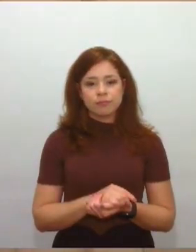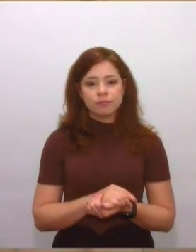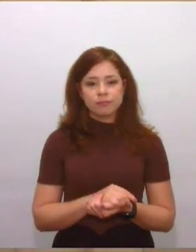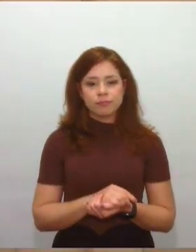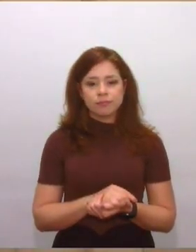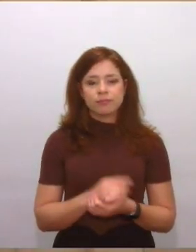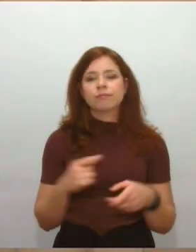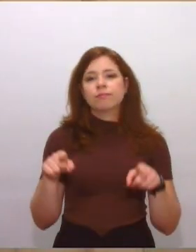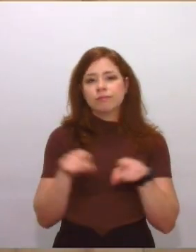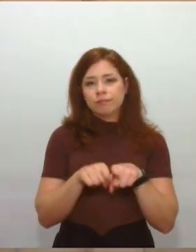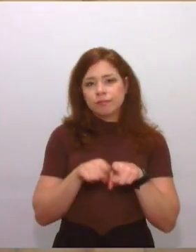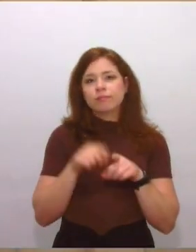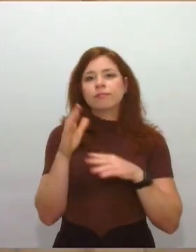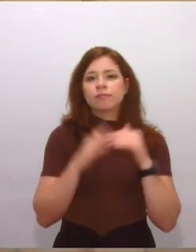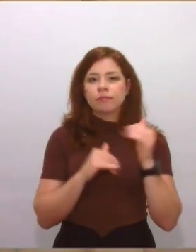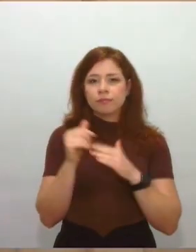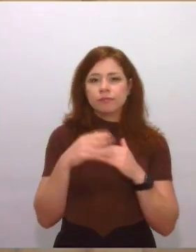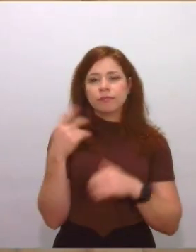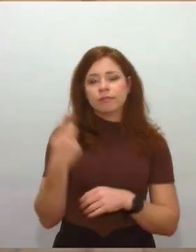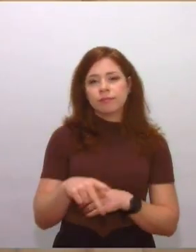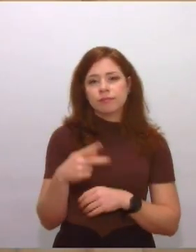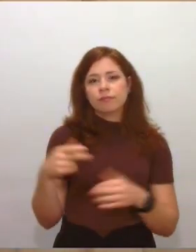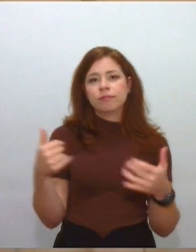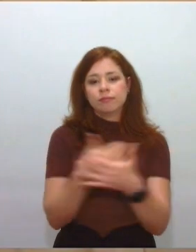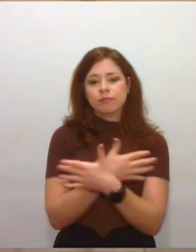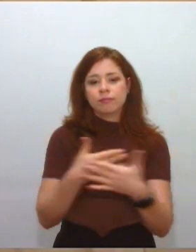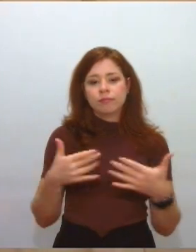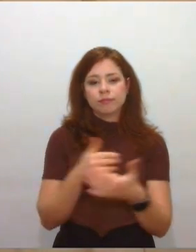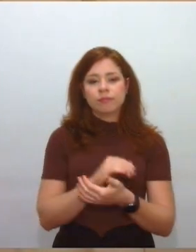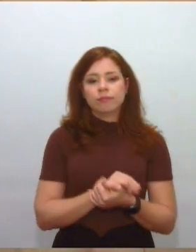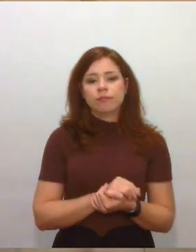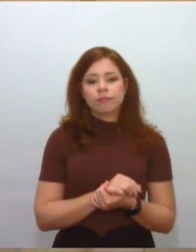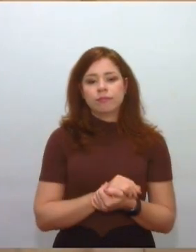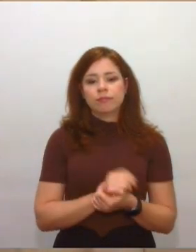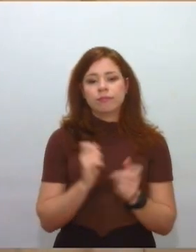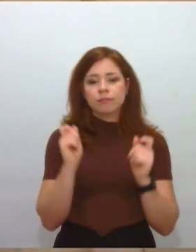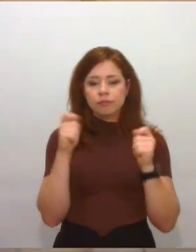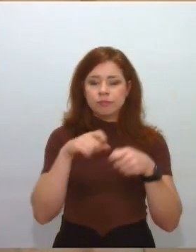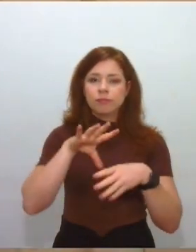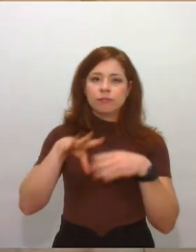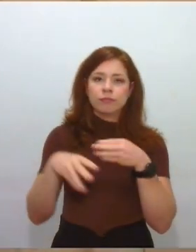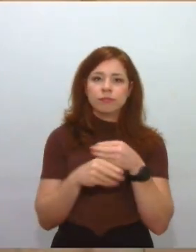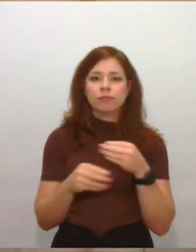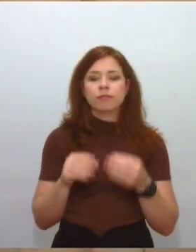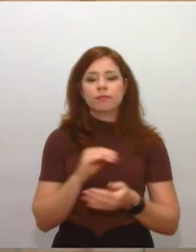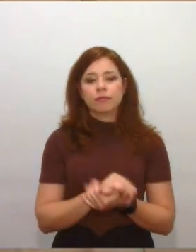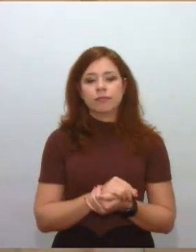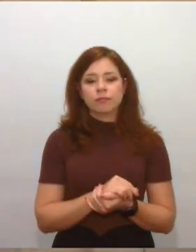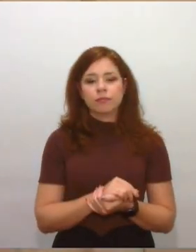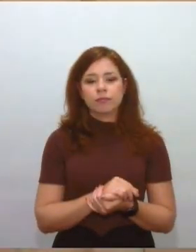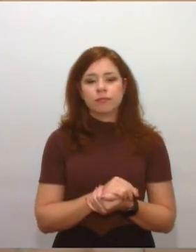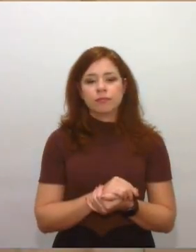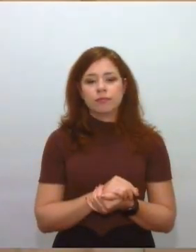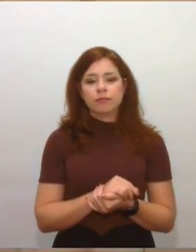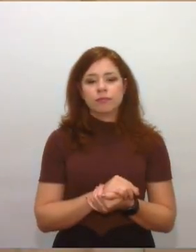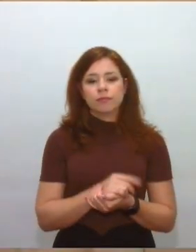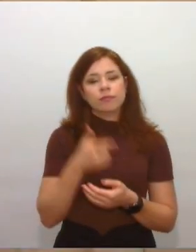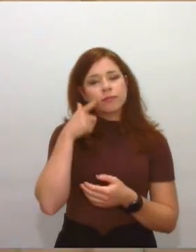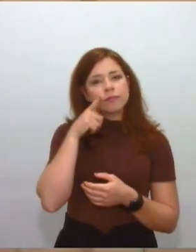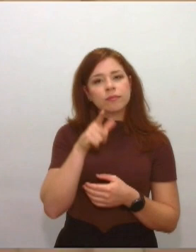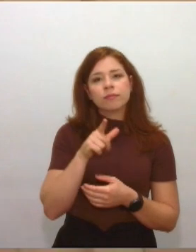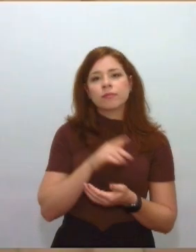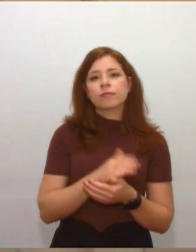profissionais da área aqui na cidade que pudesse se somar e a gente concretizar a realização